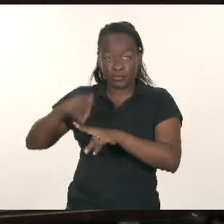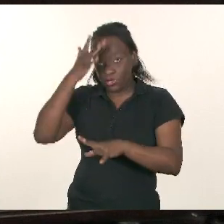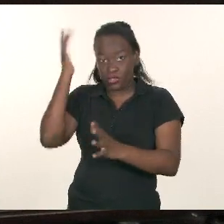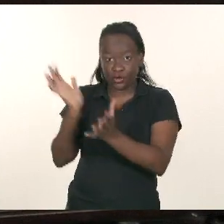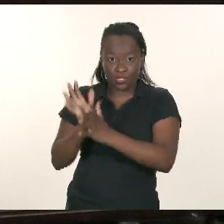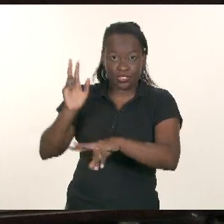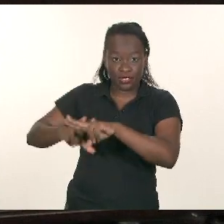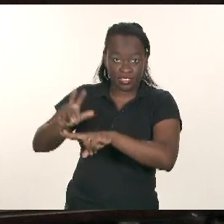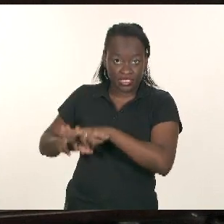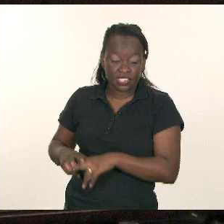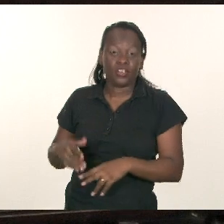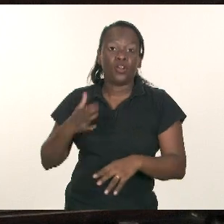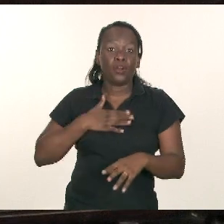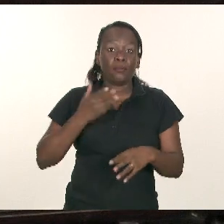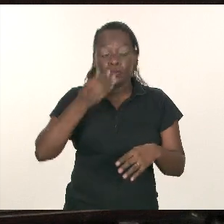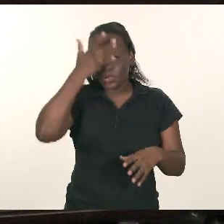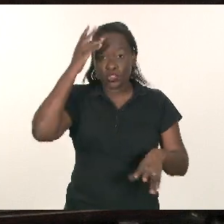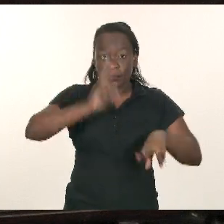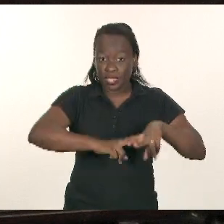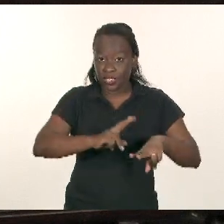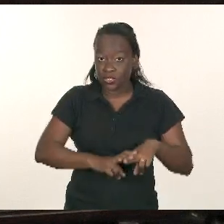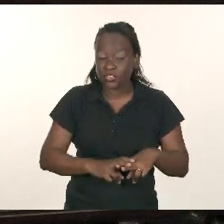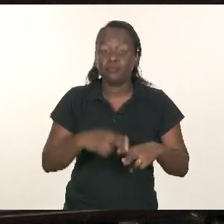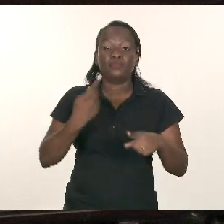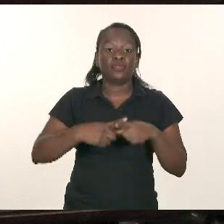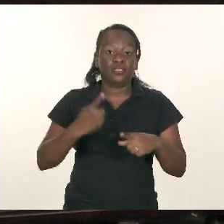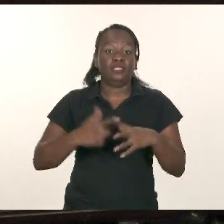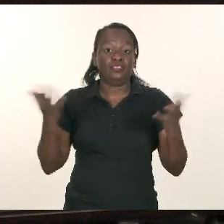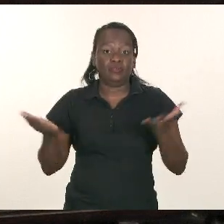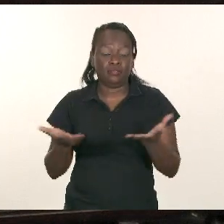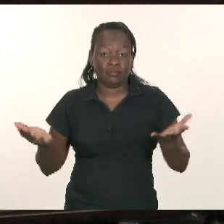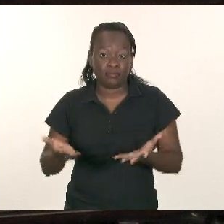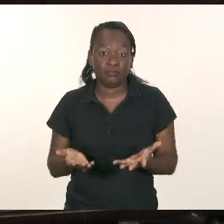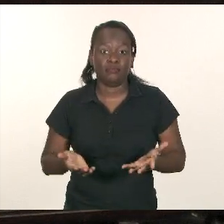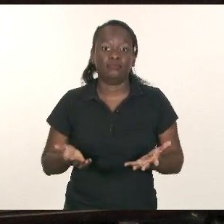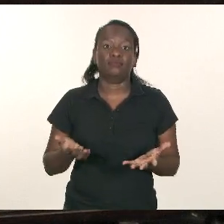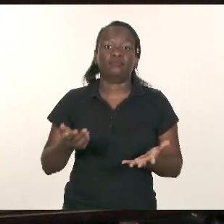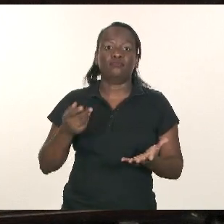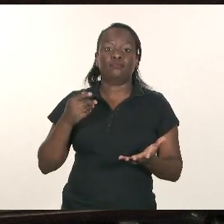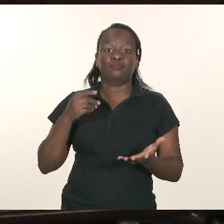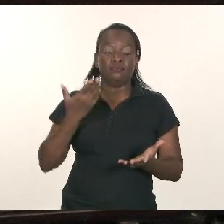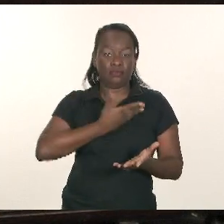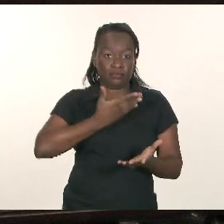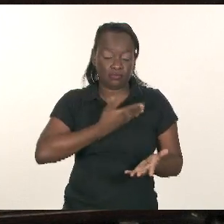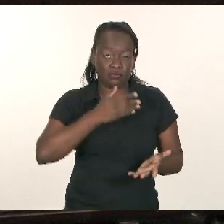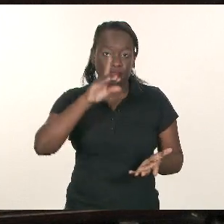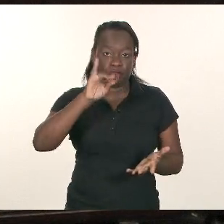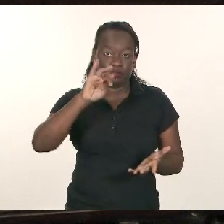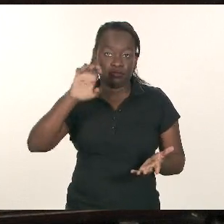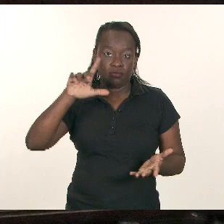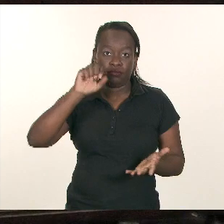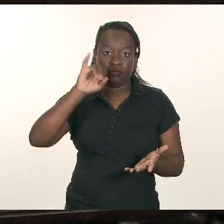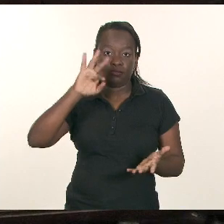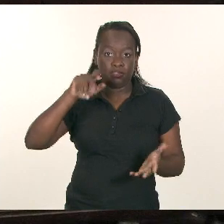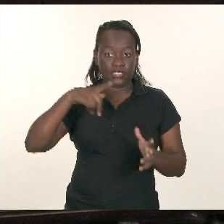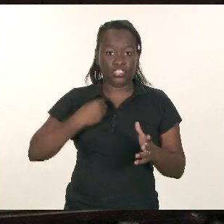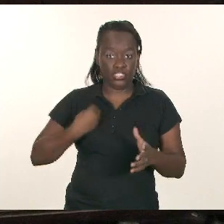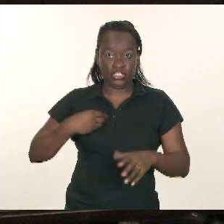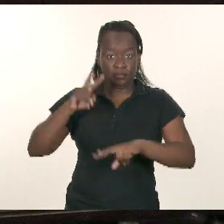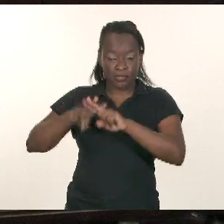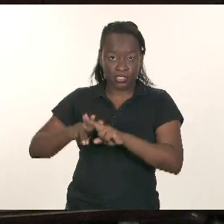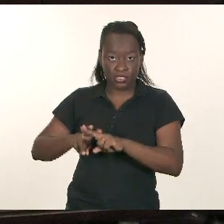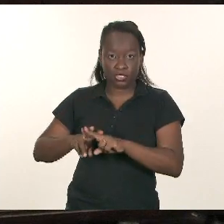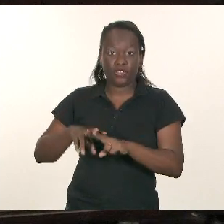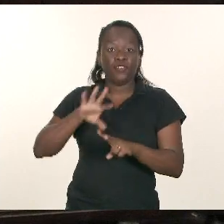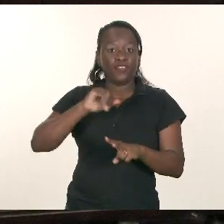ele gosta tanto de quem está na prisão, que nesse momento que o nosso amigo Daniel Silveira está lá na prisão,